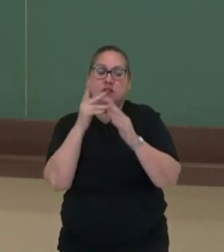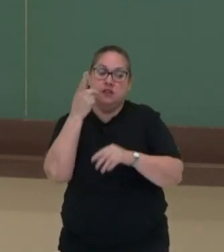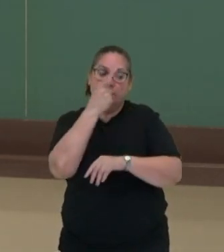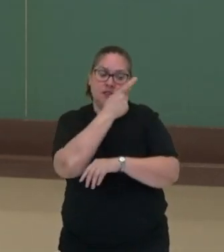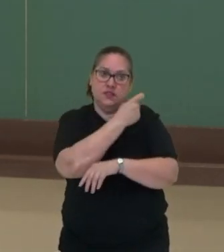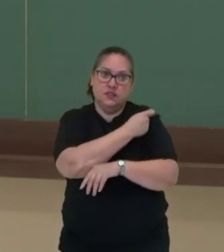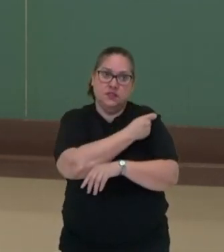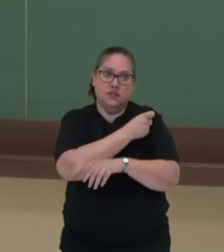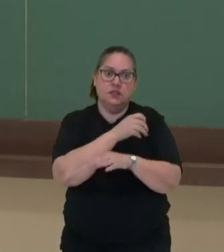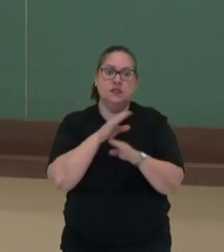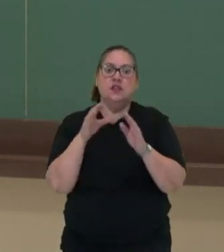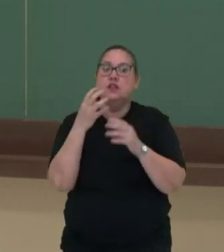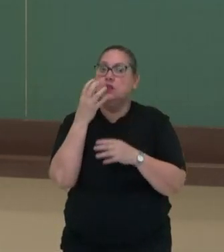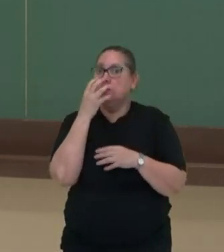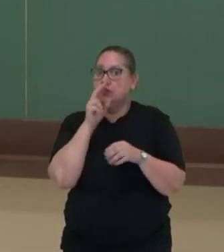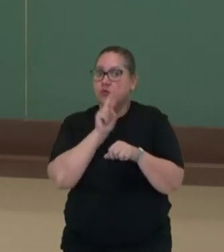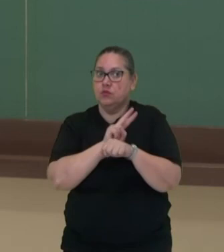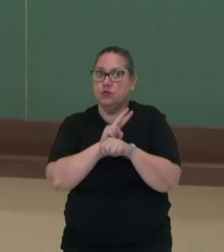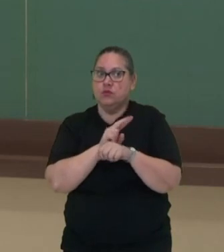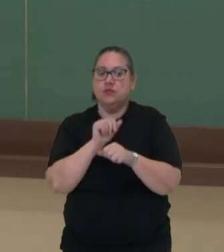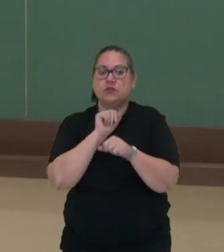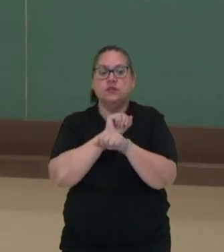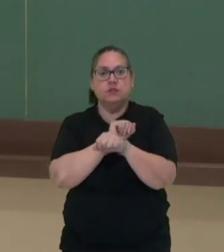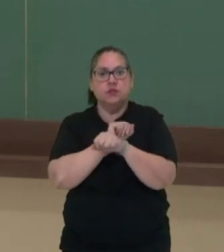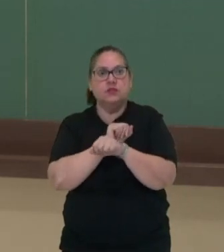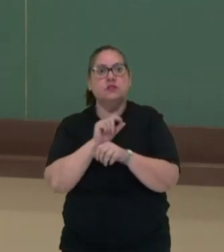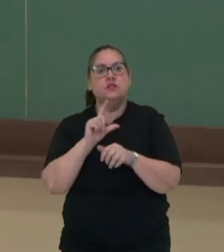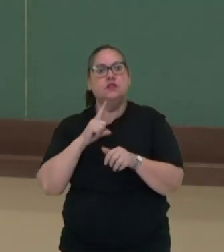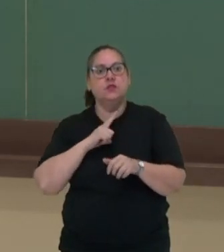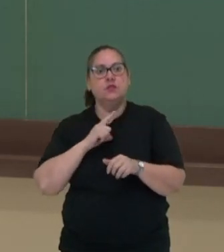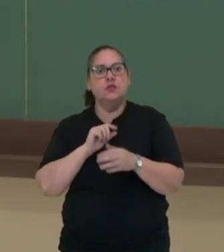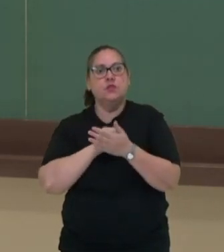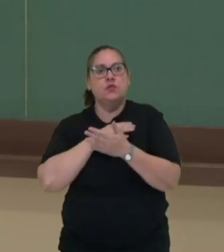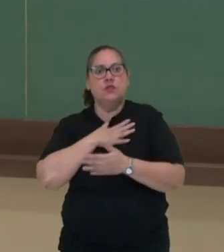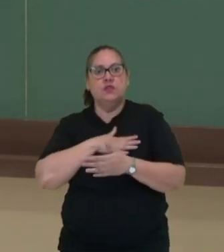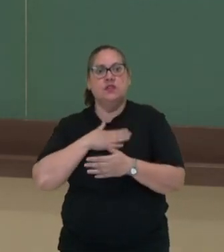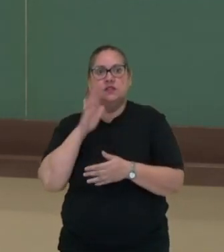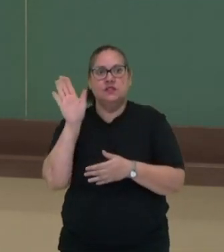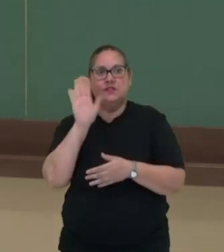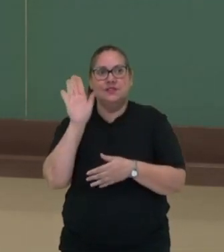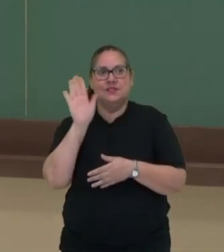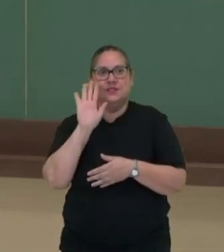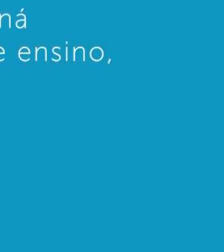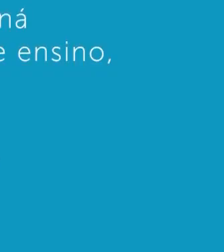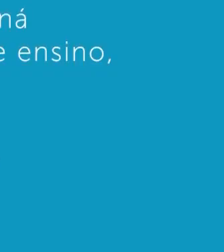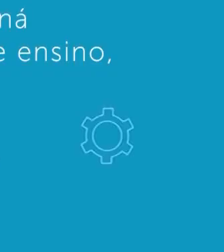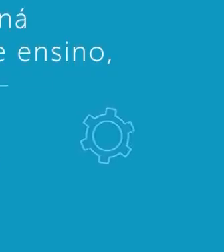vacinem e se cuidem. Espero que vocês tenham gostado. Até breve!